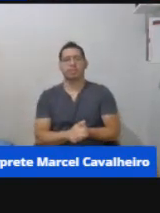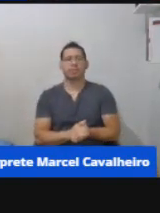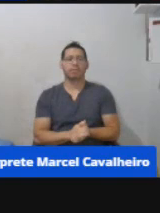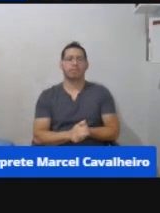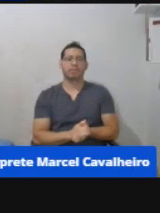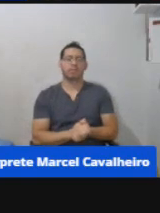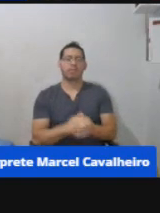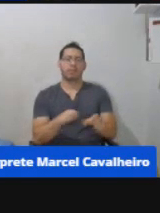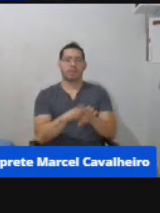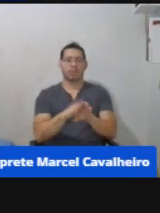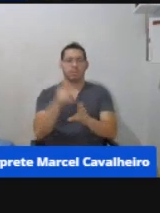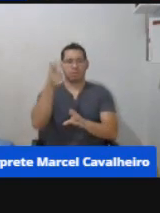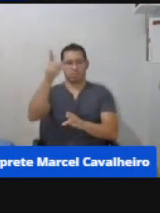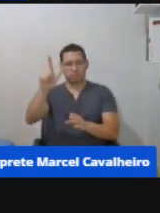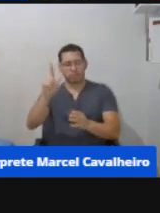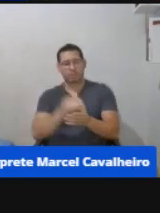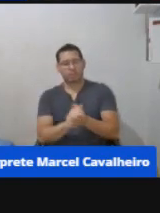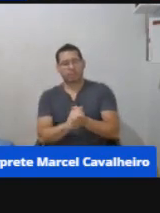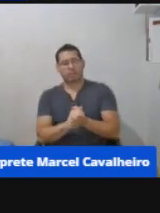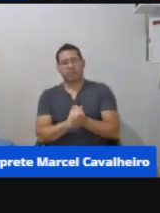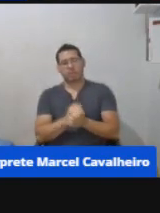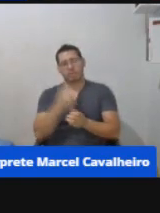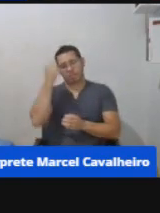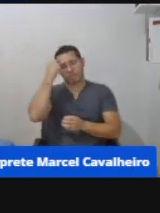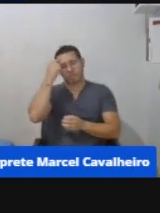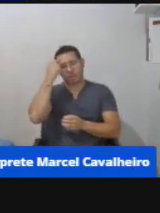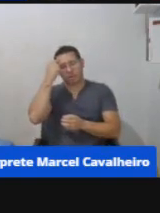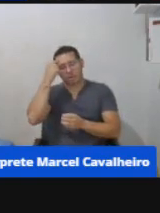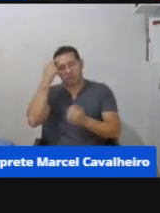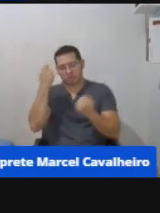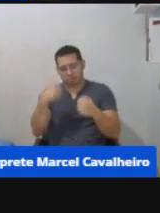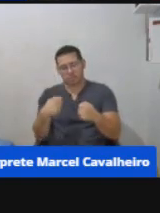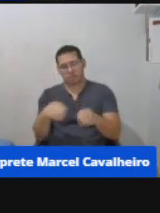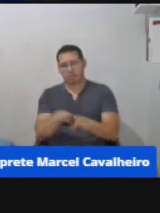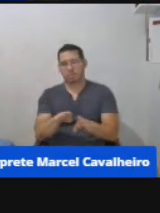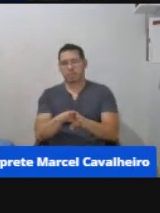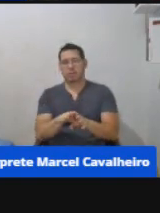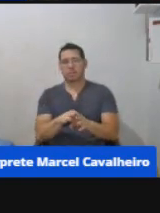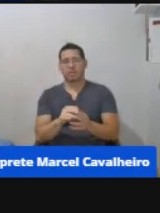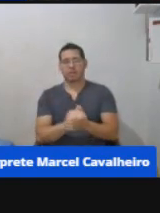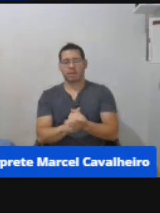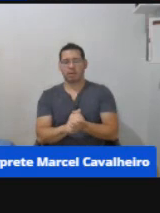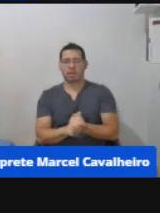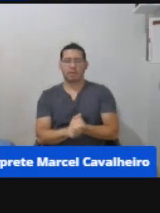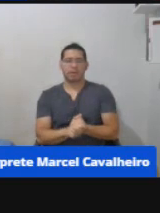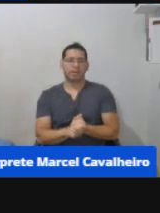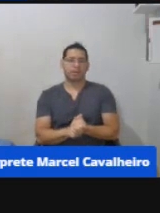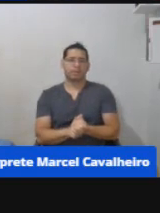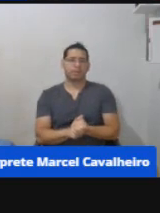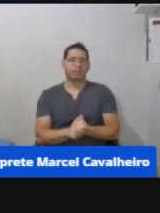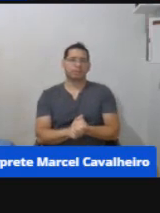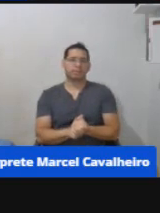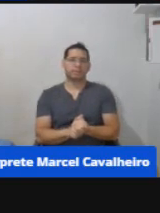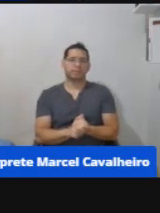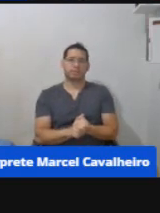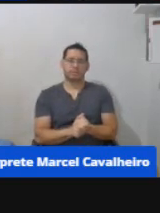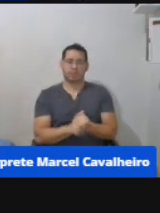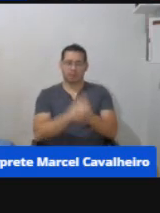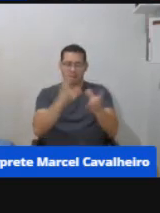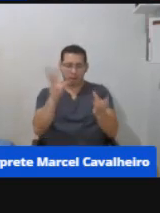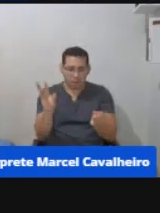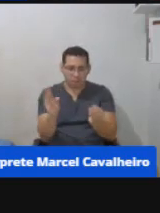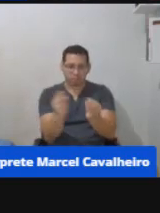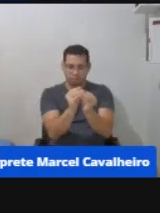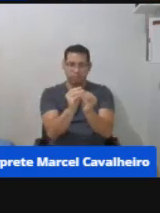Outro aspecto considerado foi o adensamento da habilidade, de modo que